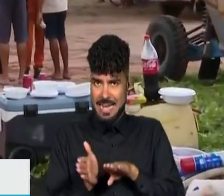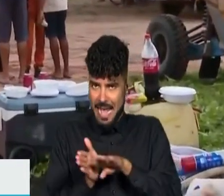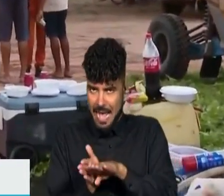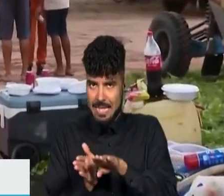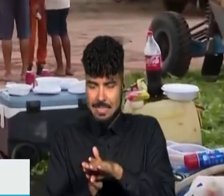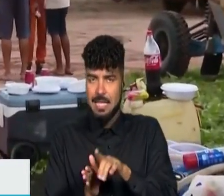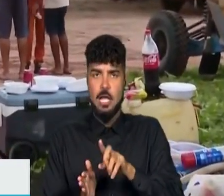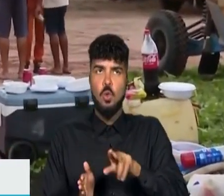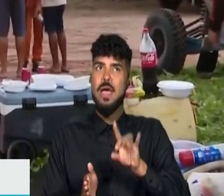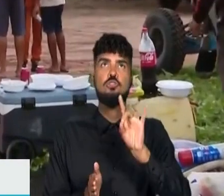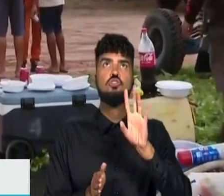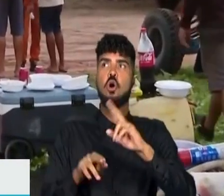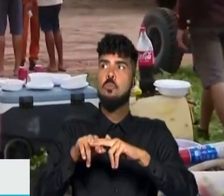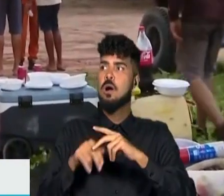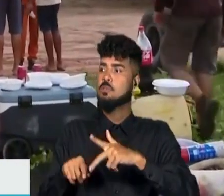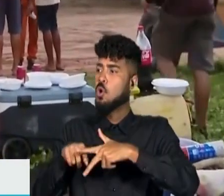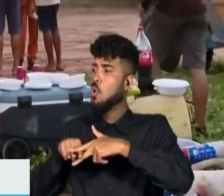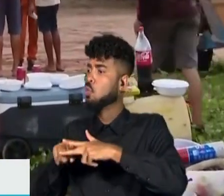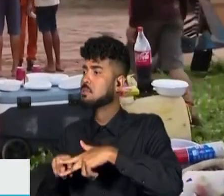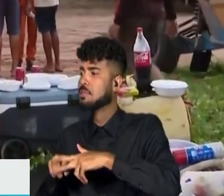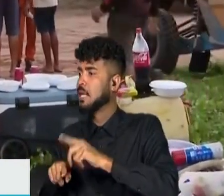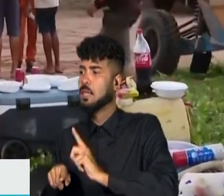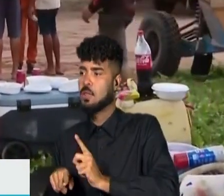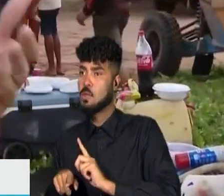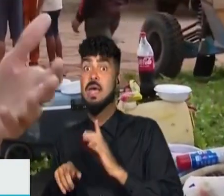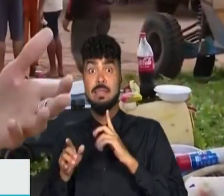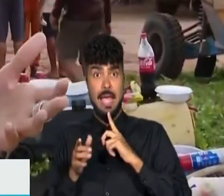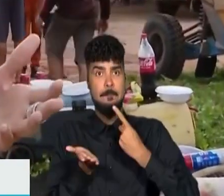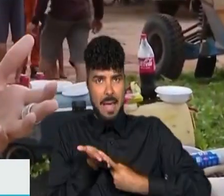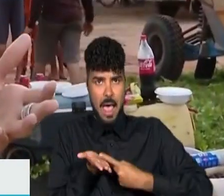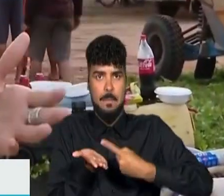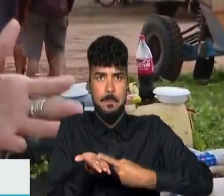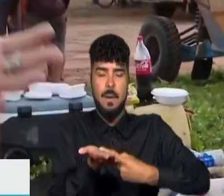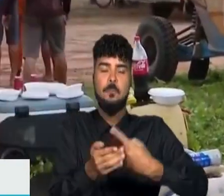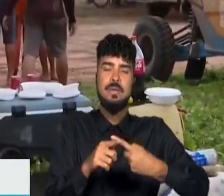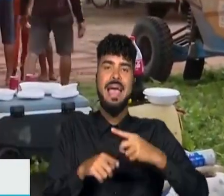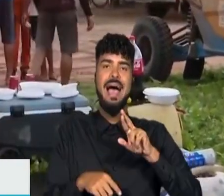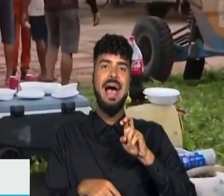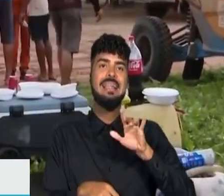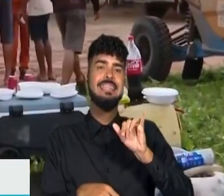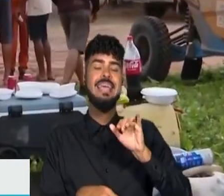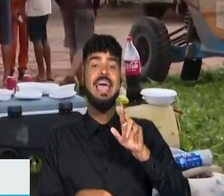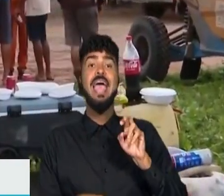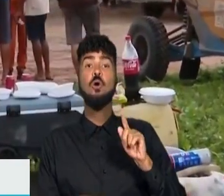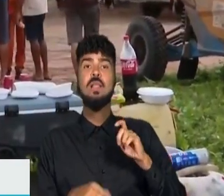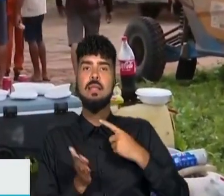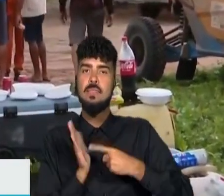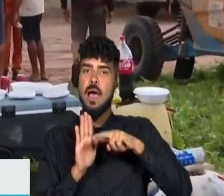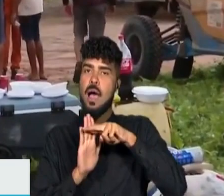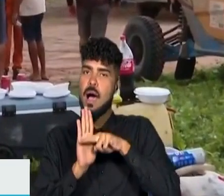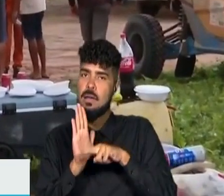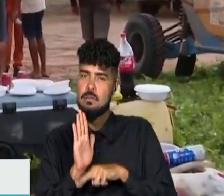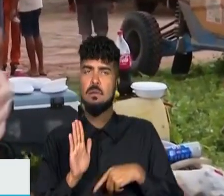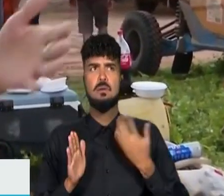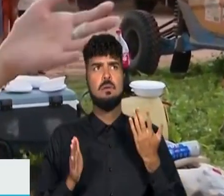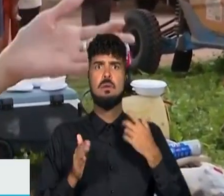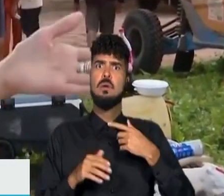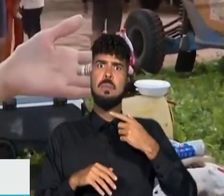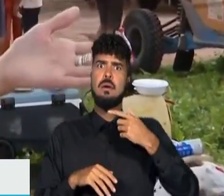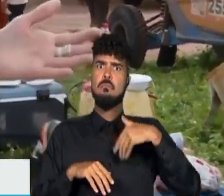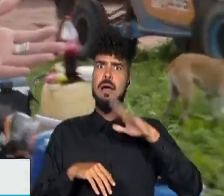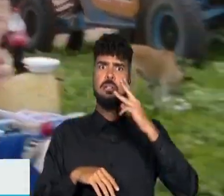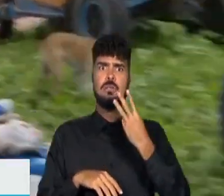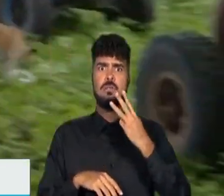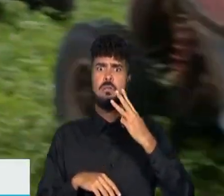aqui é um rally de regularidade. São 7 horas e meia de prova, mais de 300 quilômetros rodados, ou seja, os pilotos